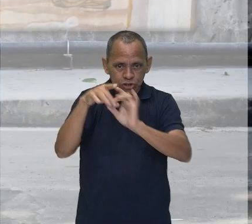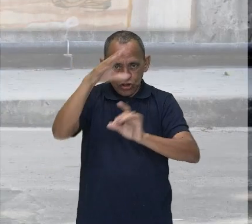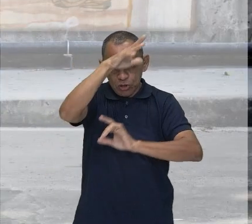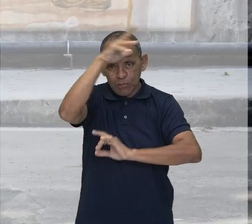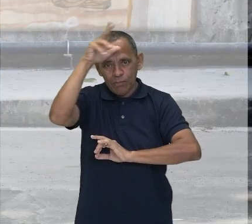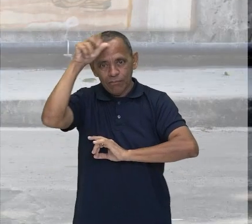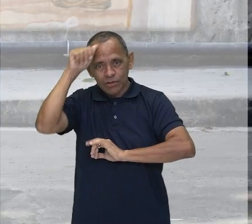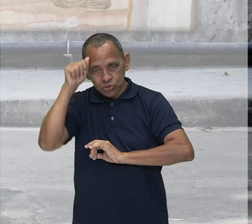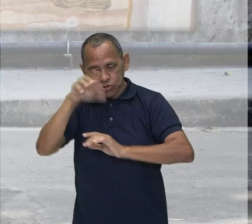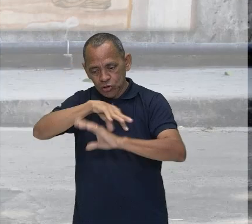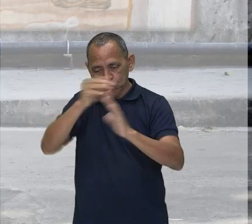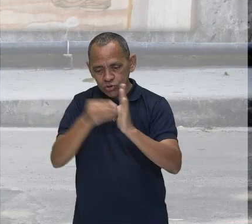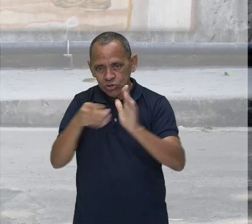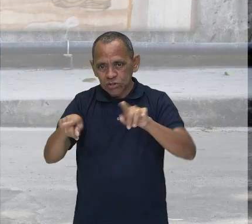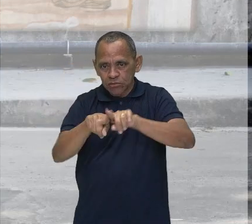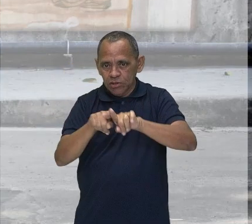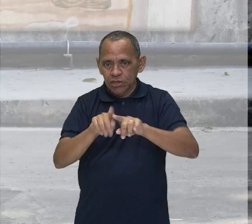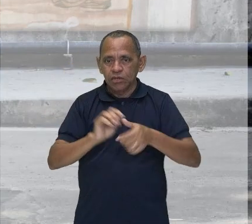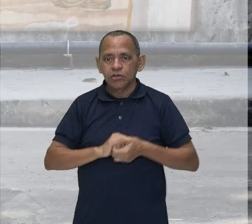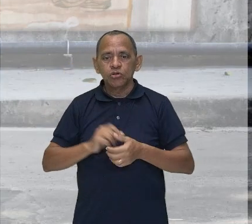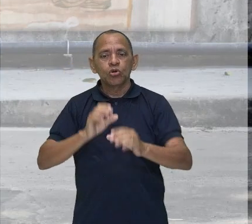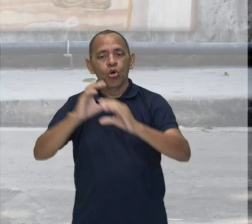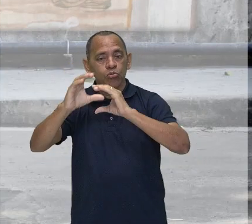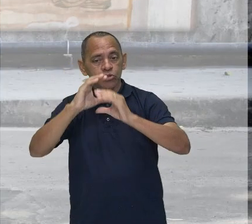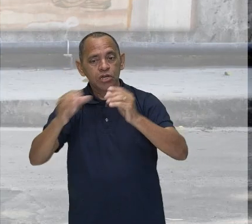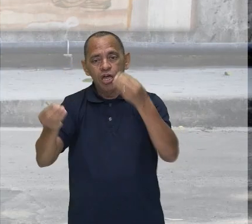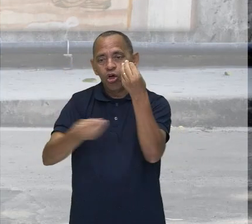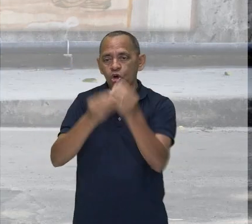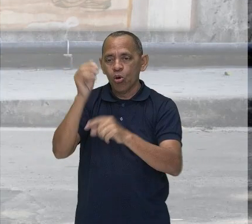amazônico, uma forma de se comunicar e preservar a